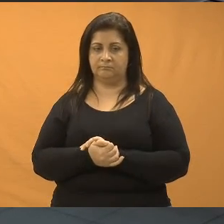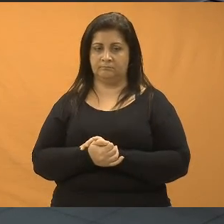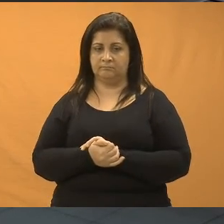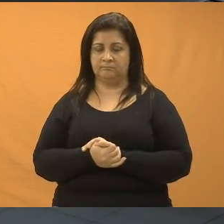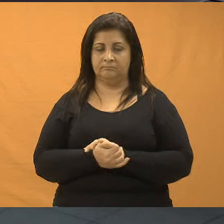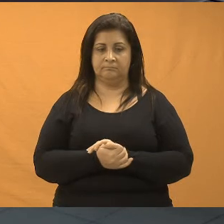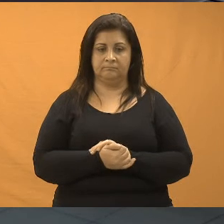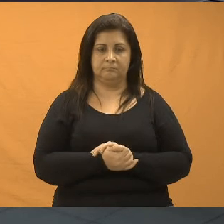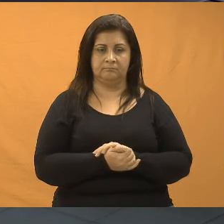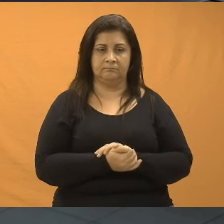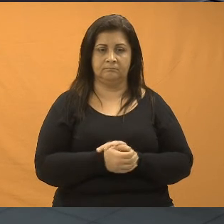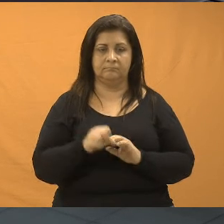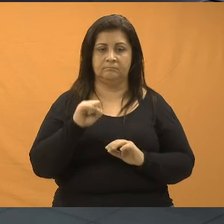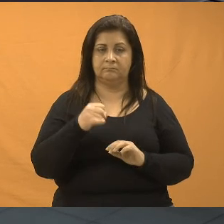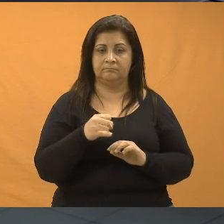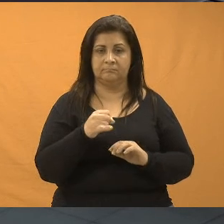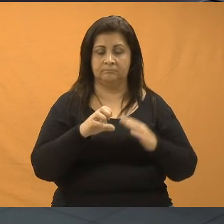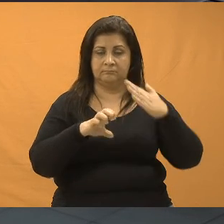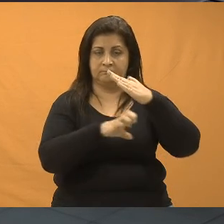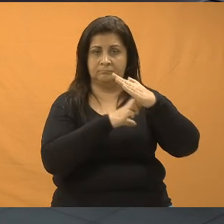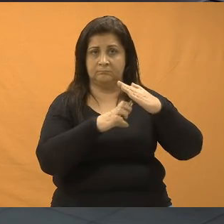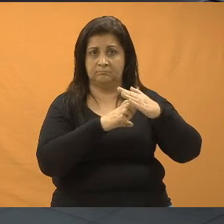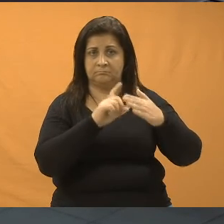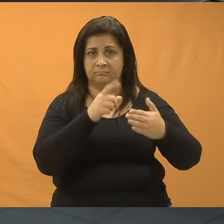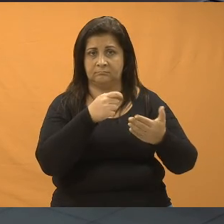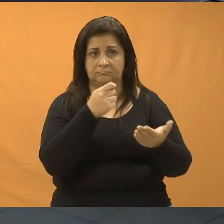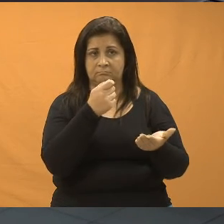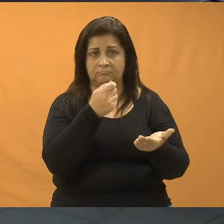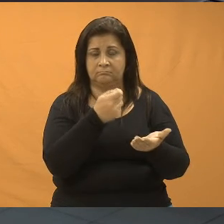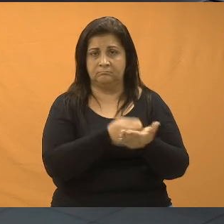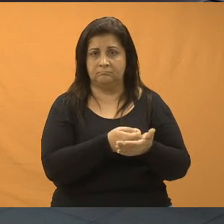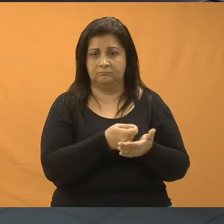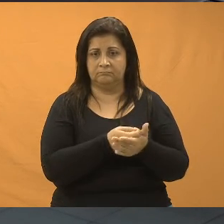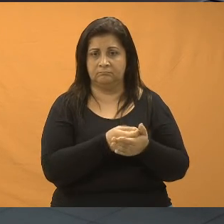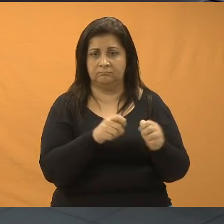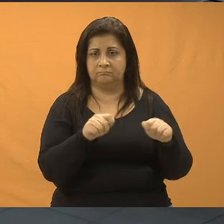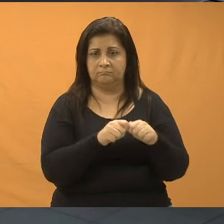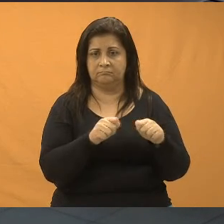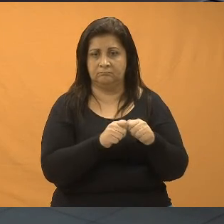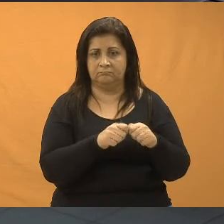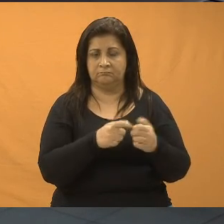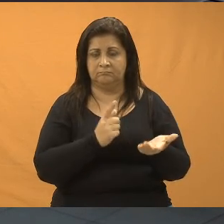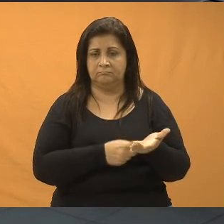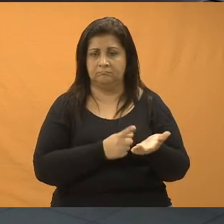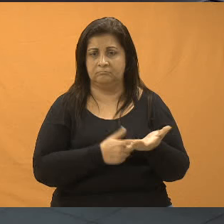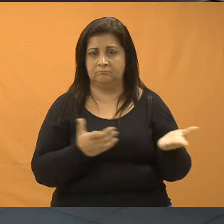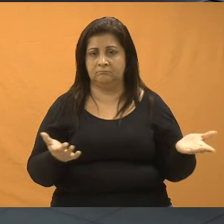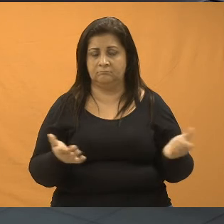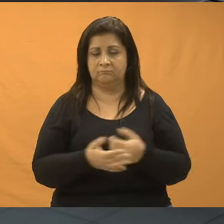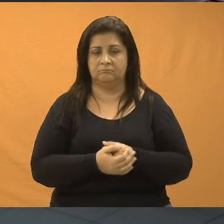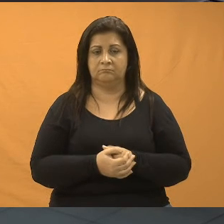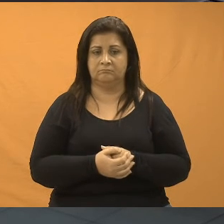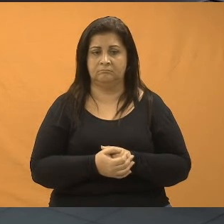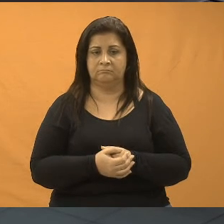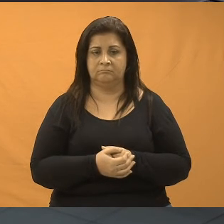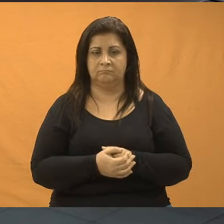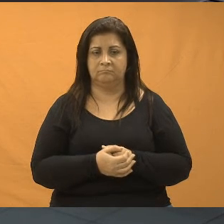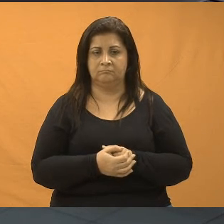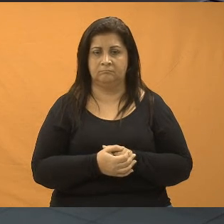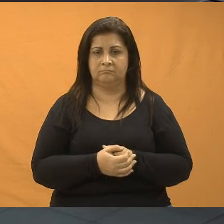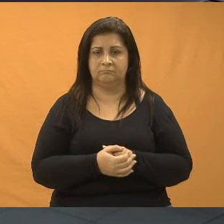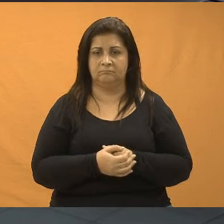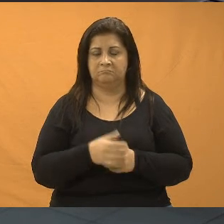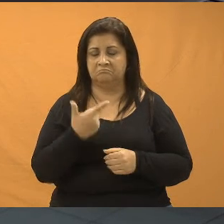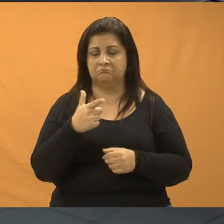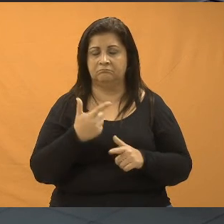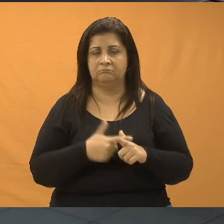não cumprir contrato, quantas empresas aí o prefeito já inabilitou de participar de licitação? Para a gente isso não tem nenhum tipo